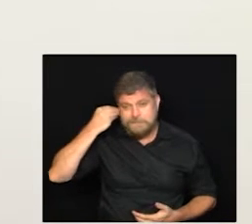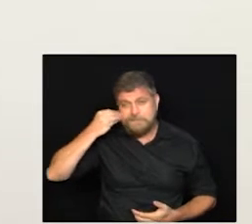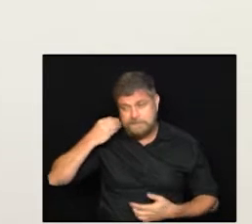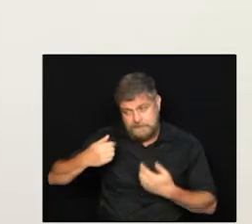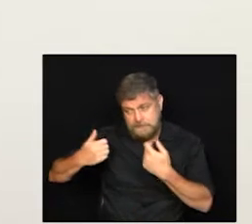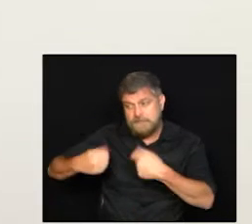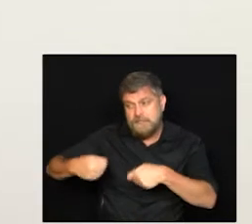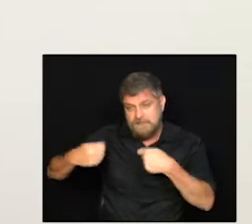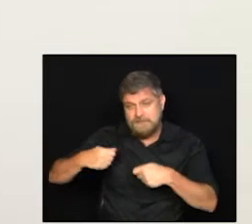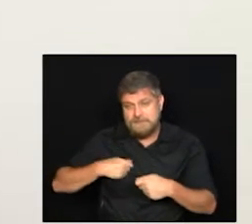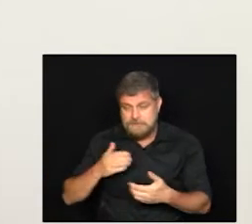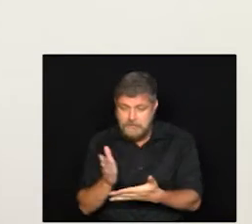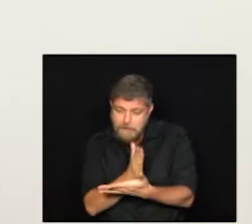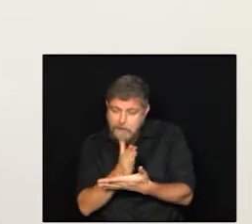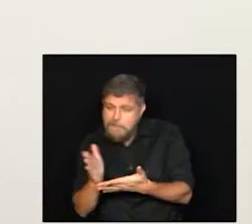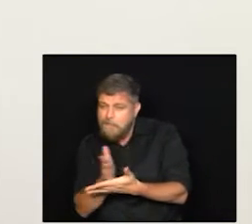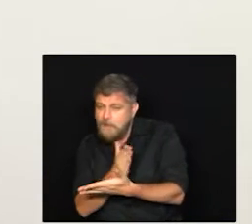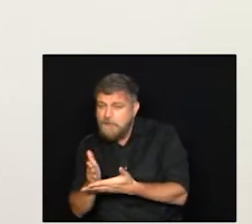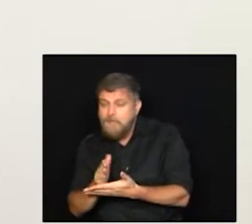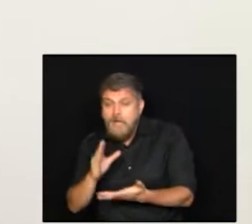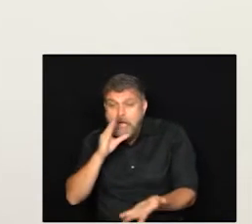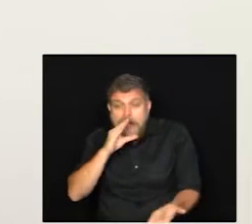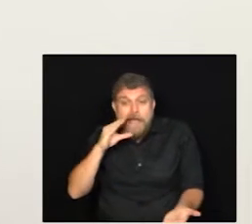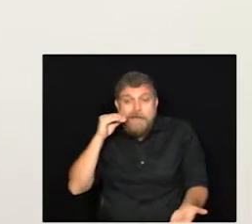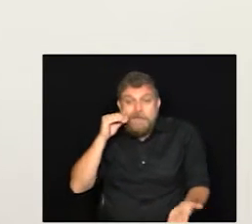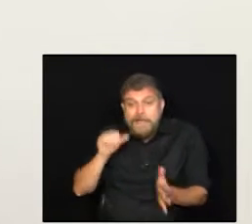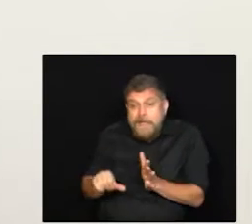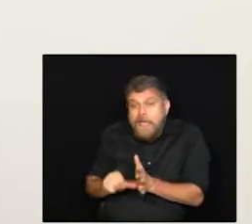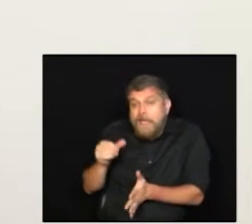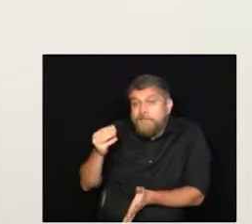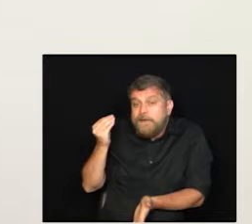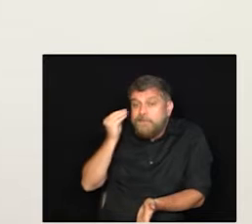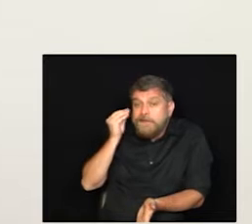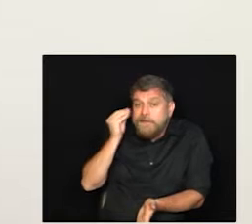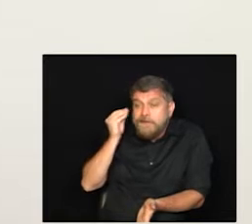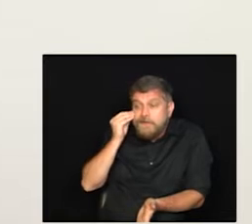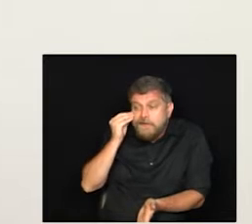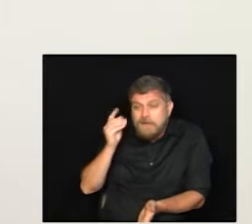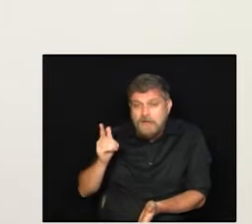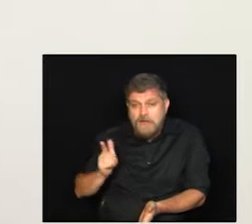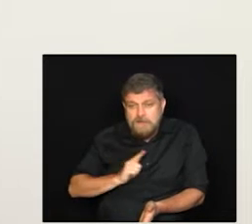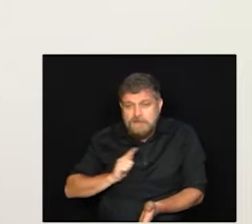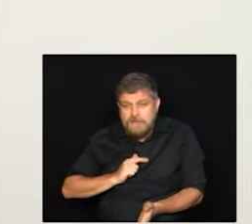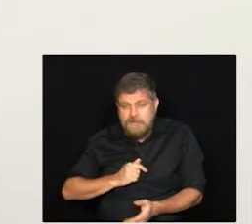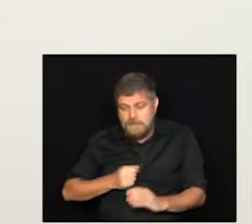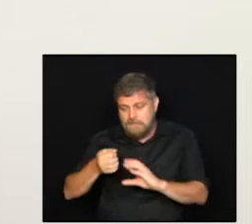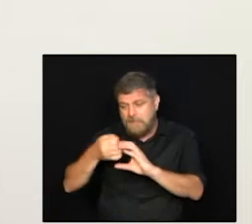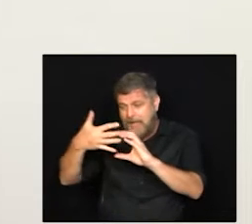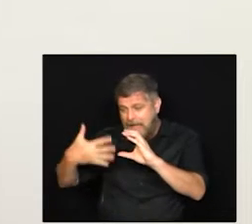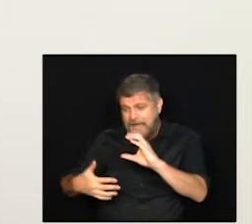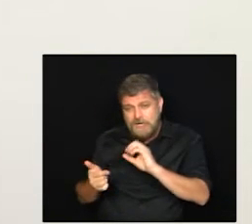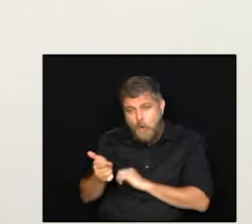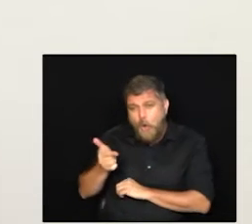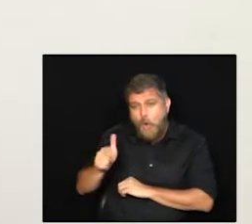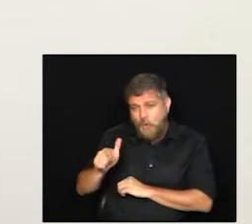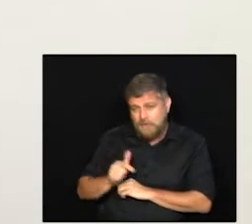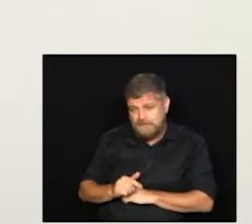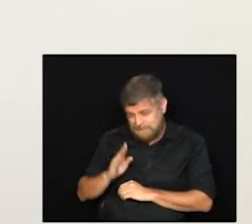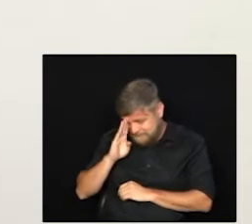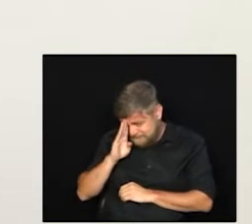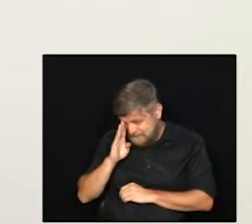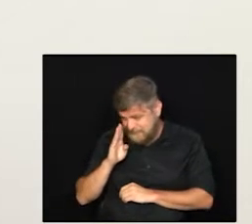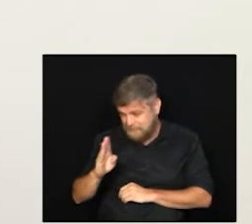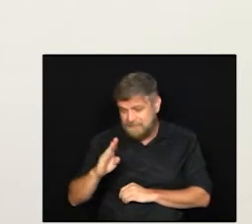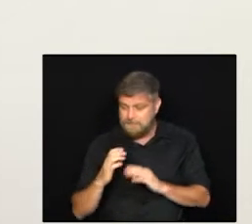conta para o recrutador. Para aquele adolescente que está buscando a primeira oportunidade, talvez outros atributos chamem também a atenção, né,